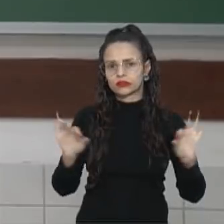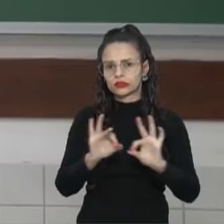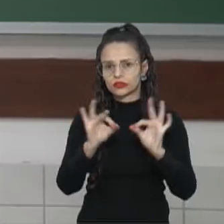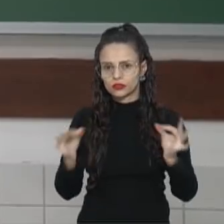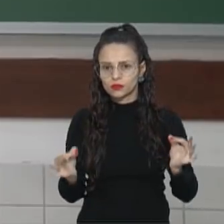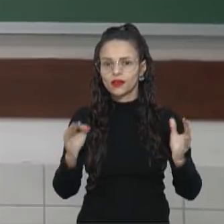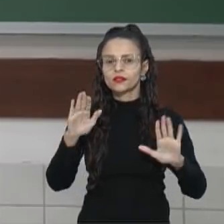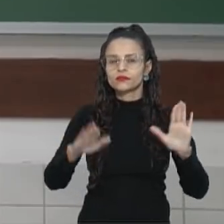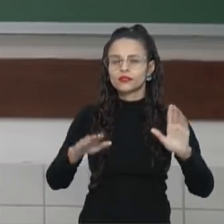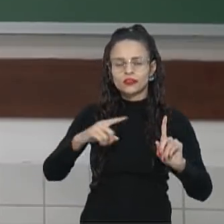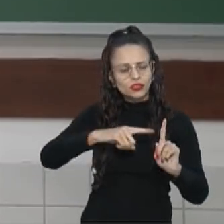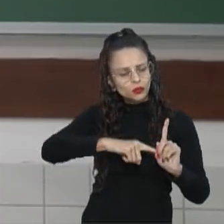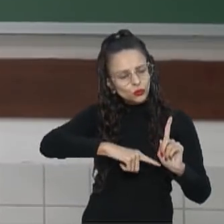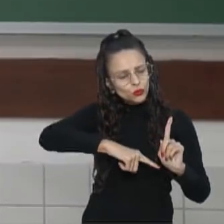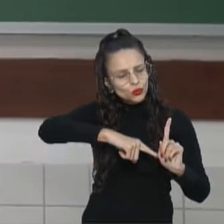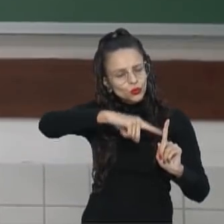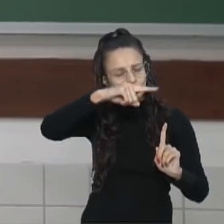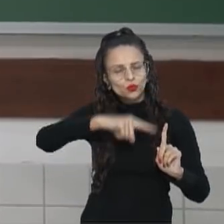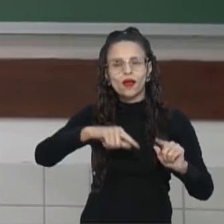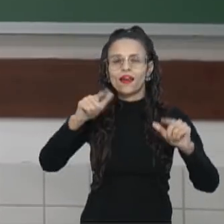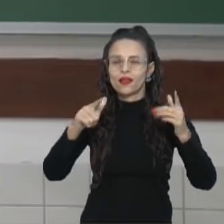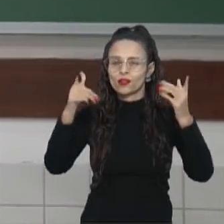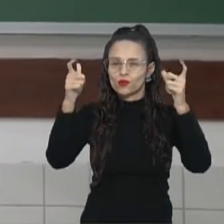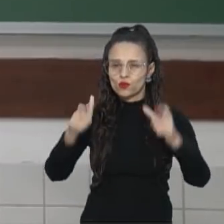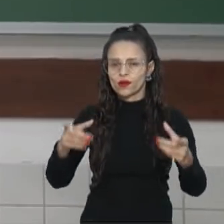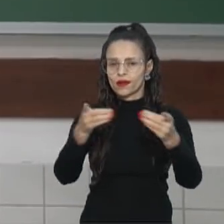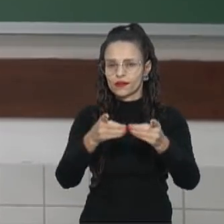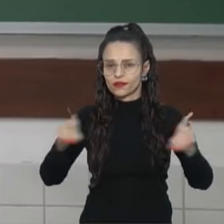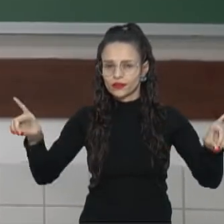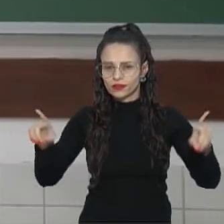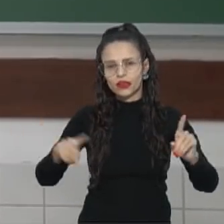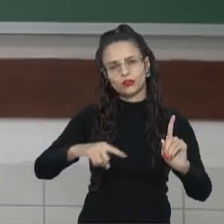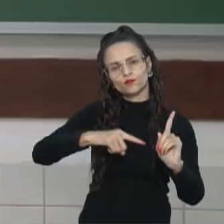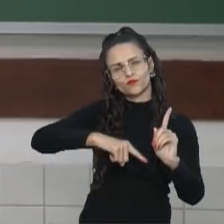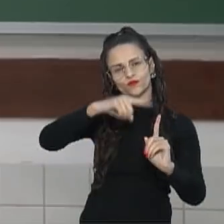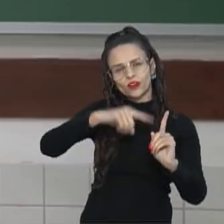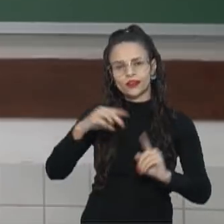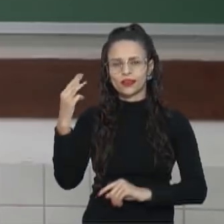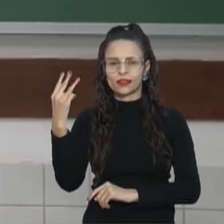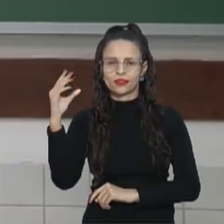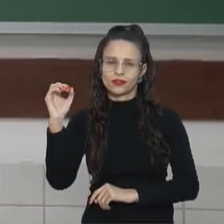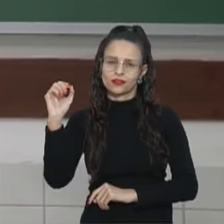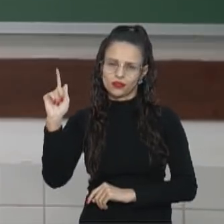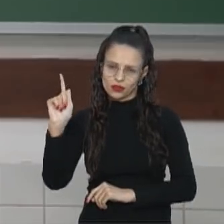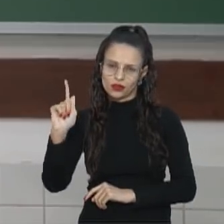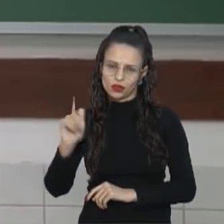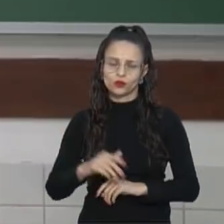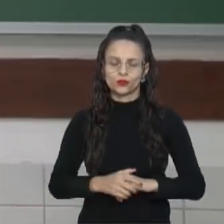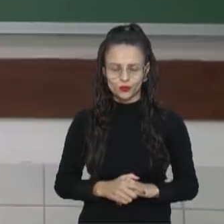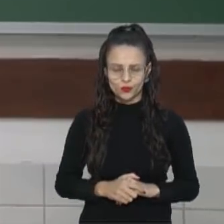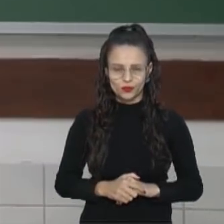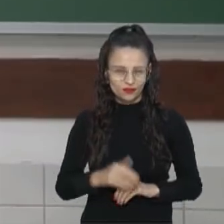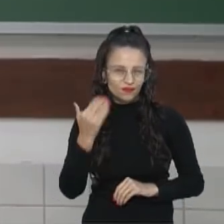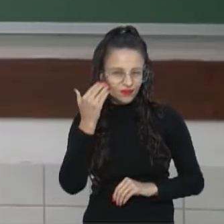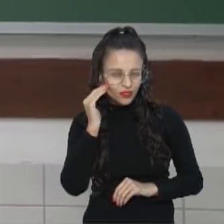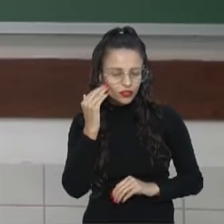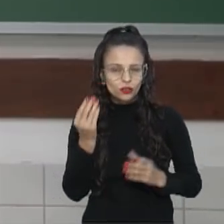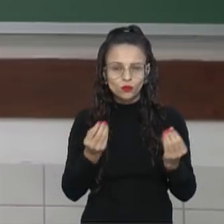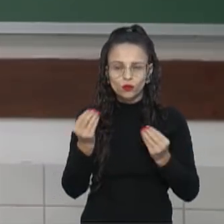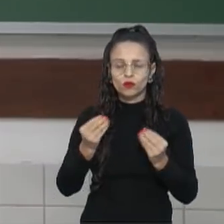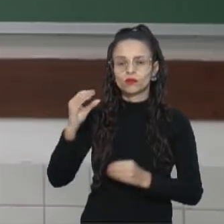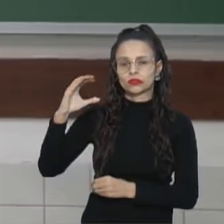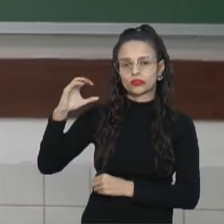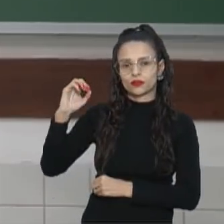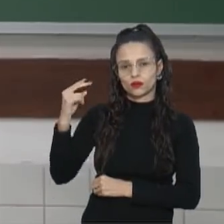onde essa temperatura varia muito, que são os desertos, variam 30 graus num dia, e não 200. Entendem como o gás